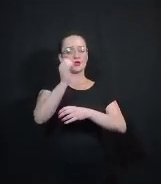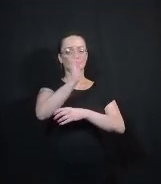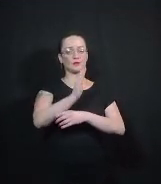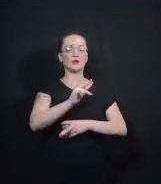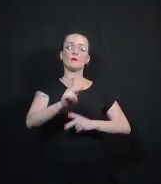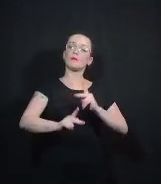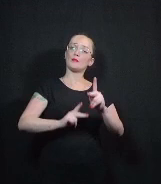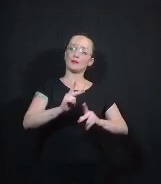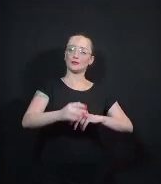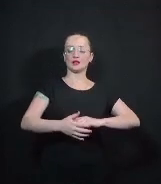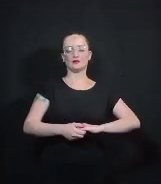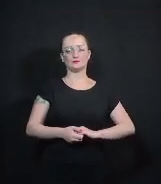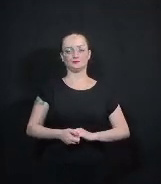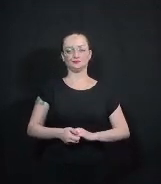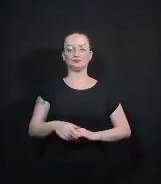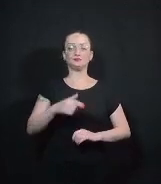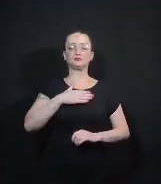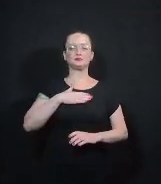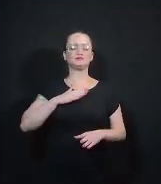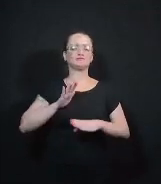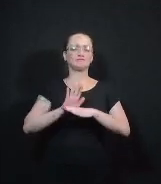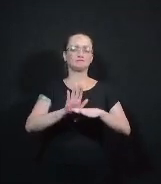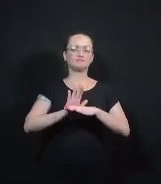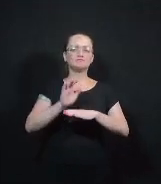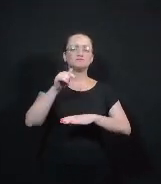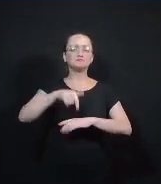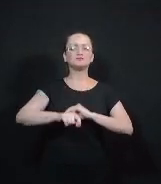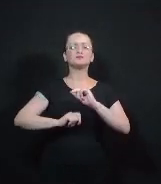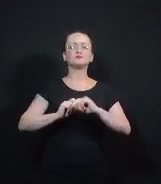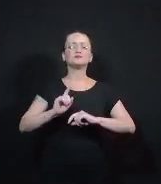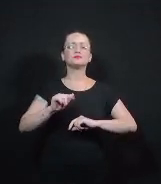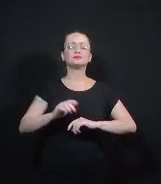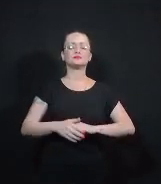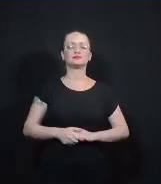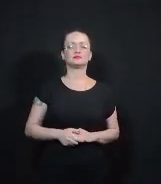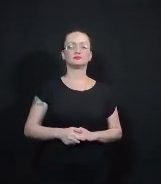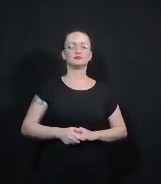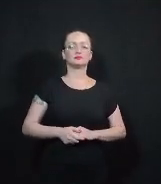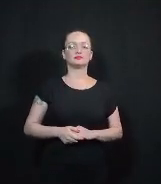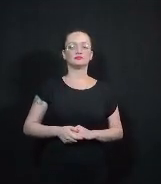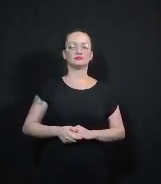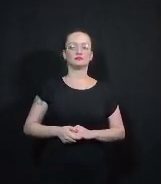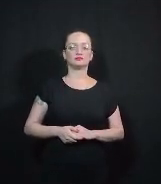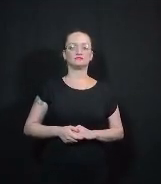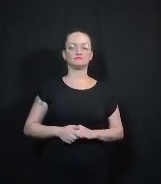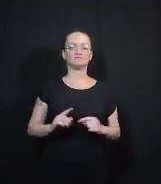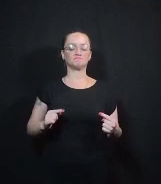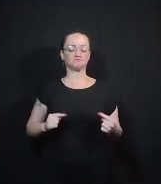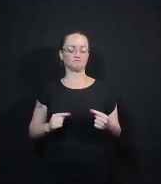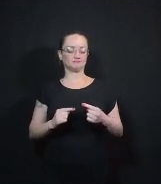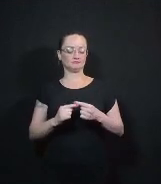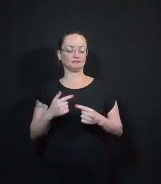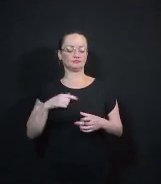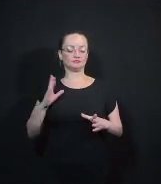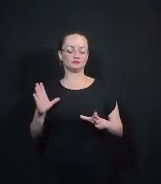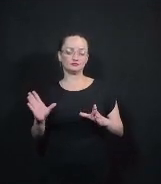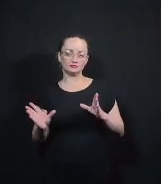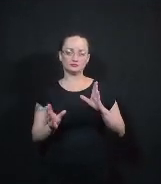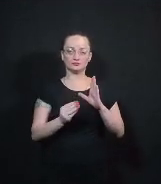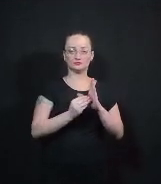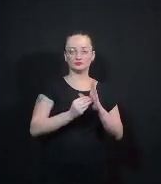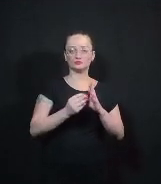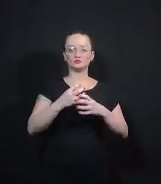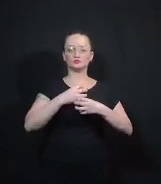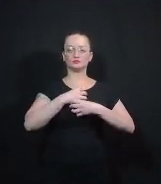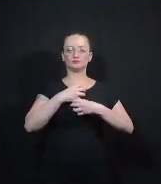Então, minha contribuição aqui é muito no sentido de adicionar uma perspectiva